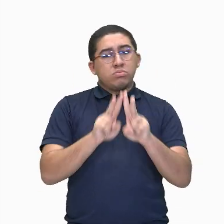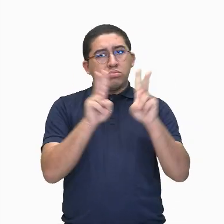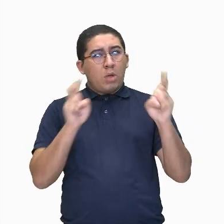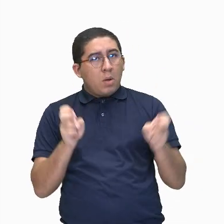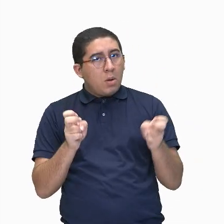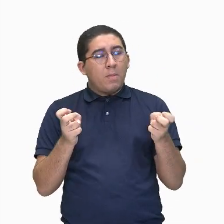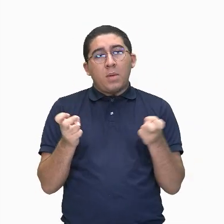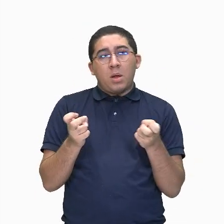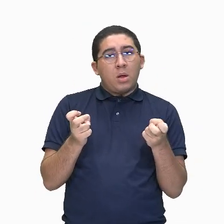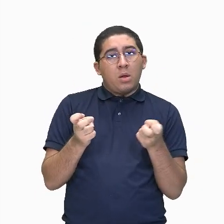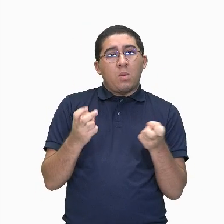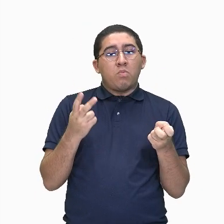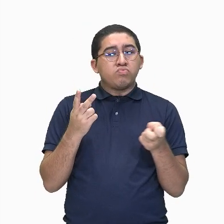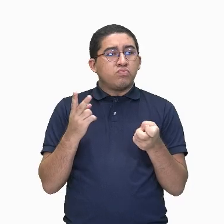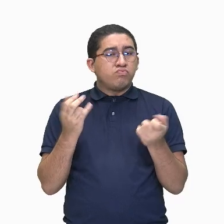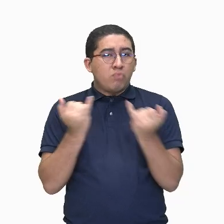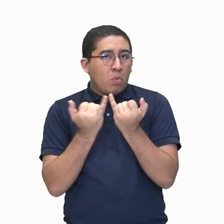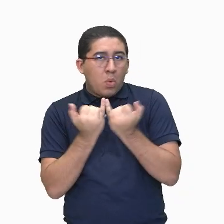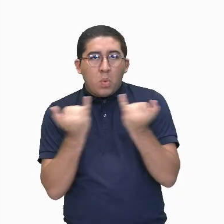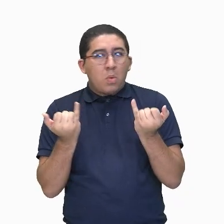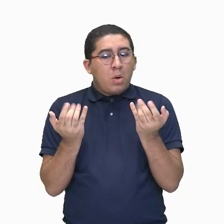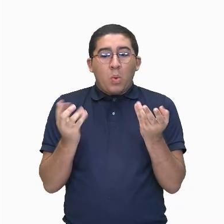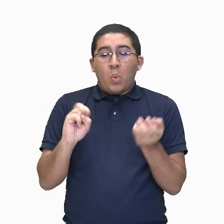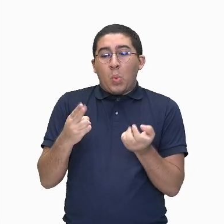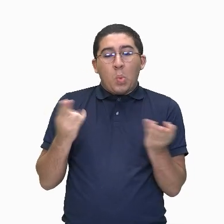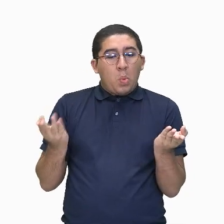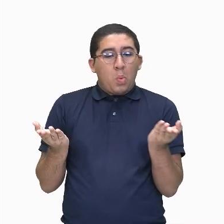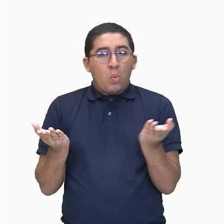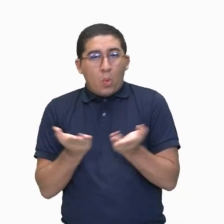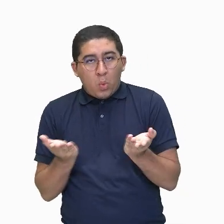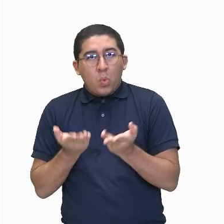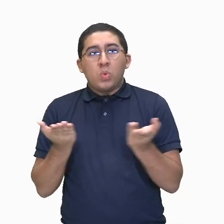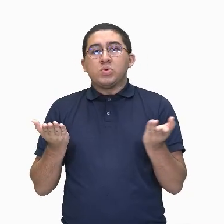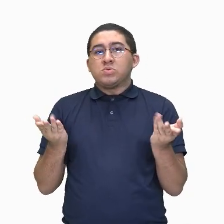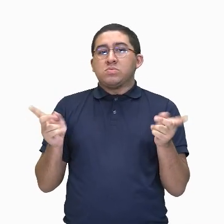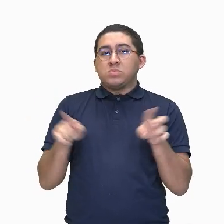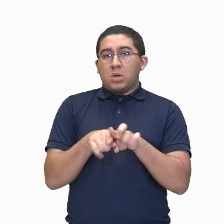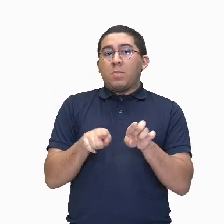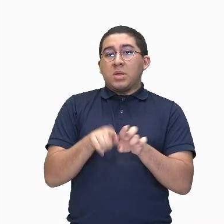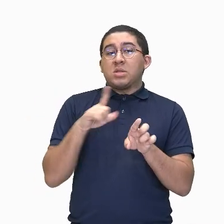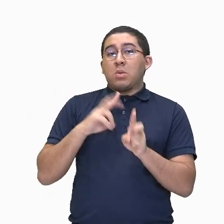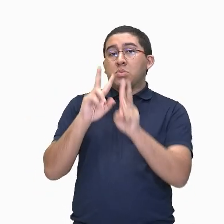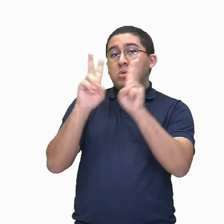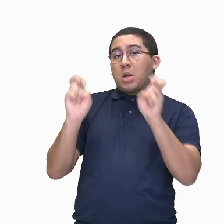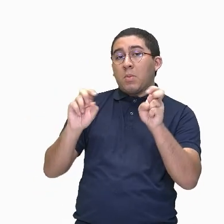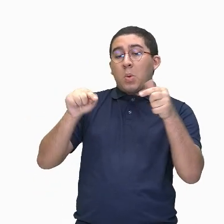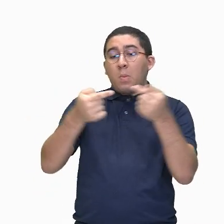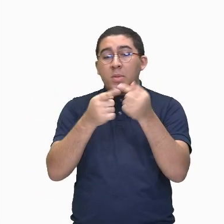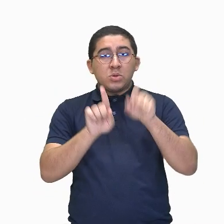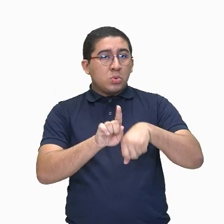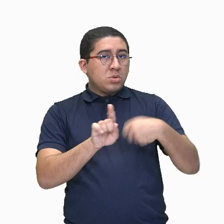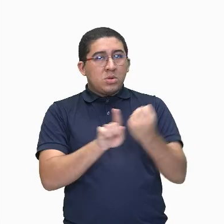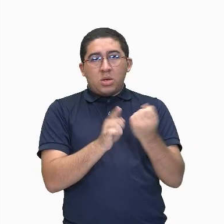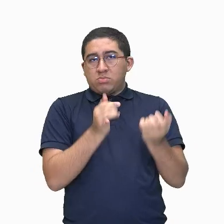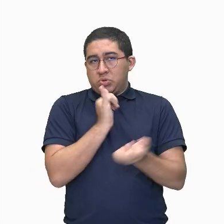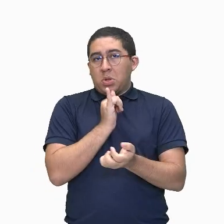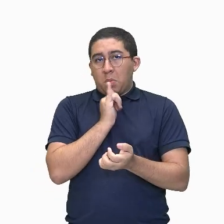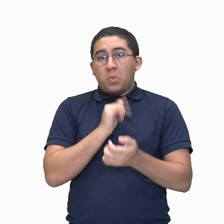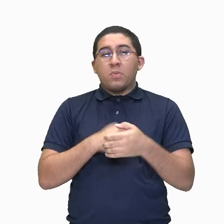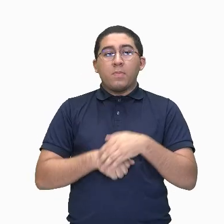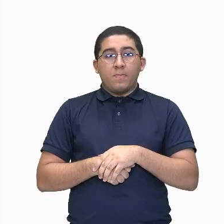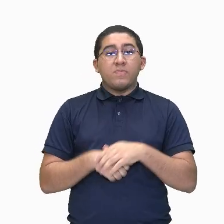polêmico, um tema atual, um tema que diz respeito à sociedade, não é? Divulgar